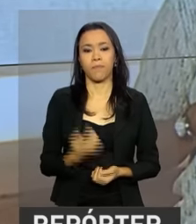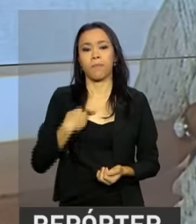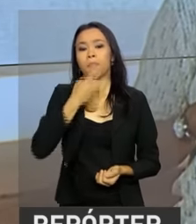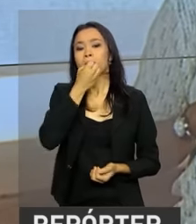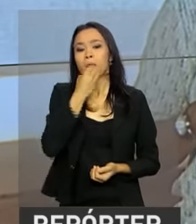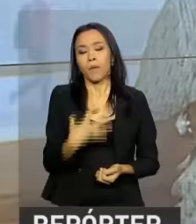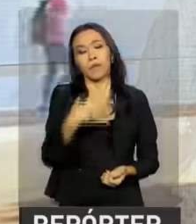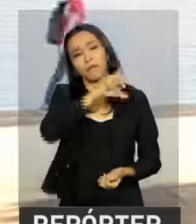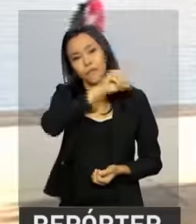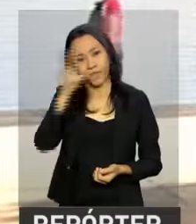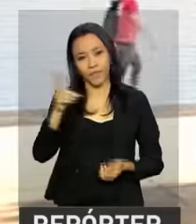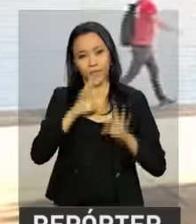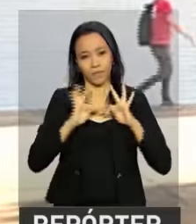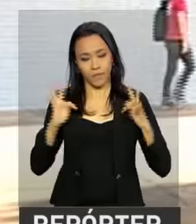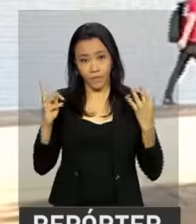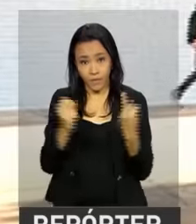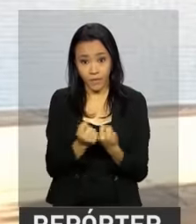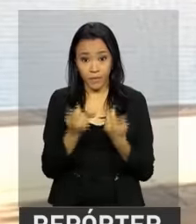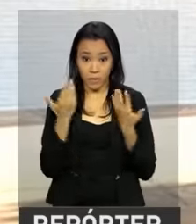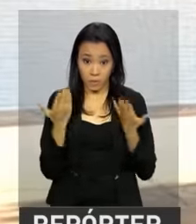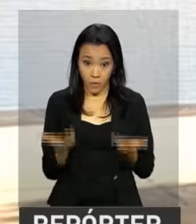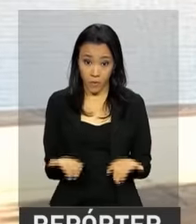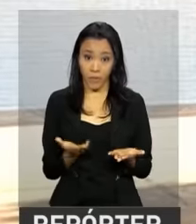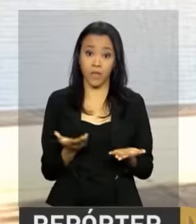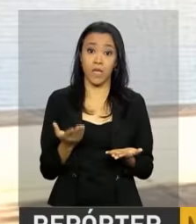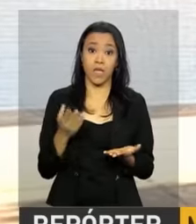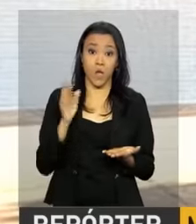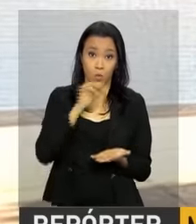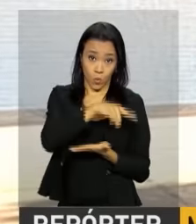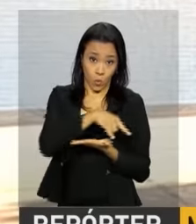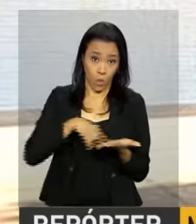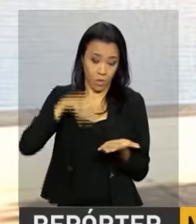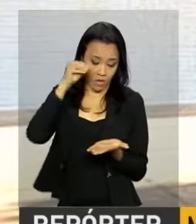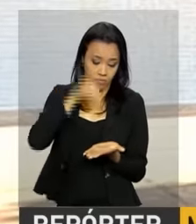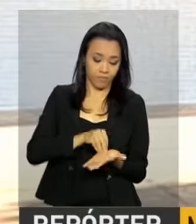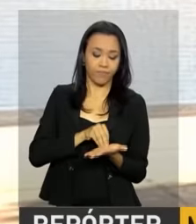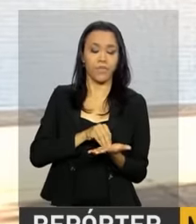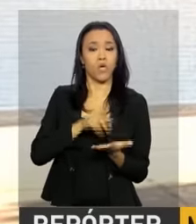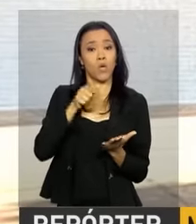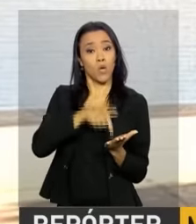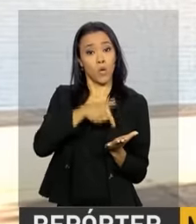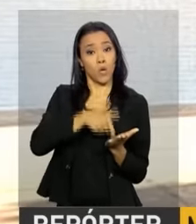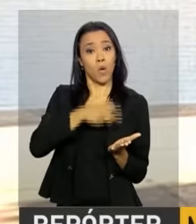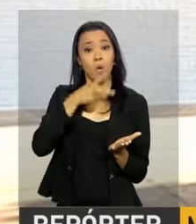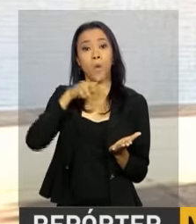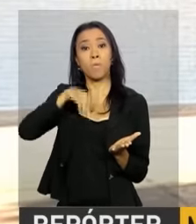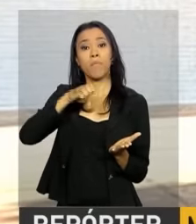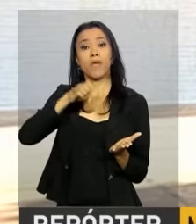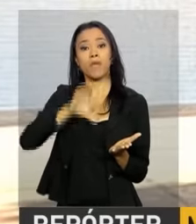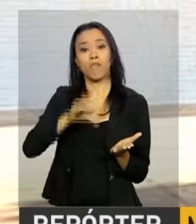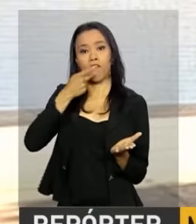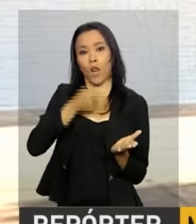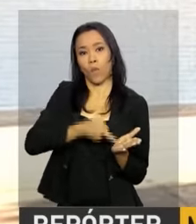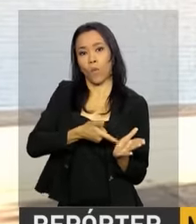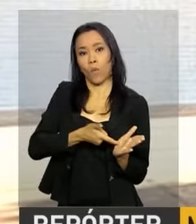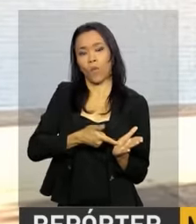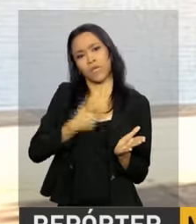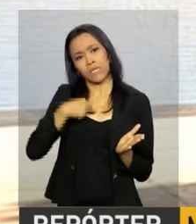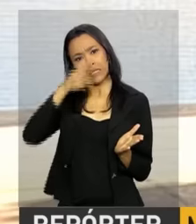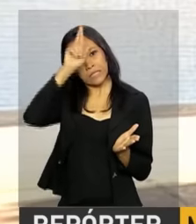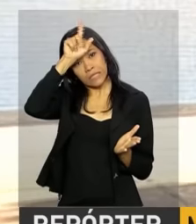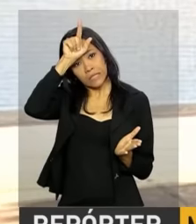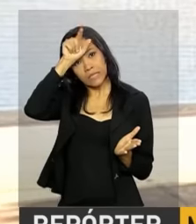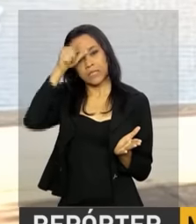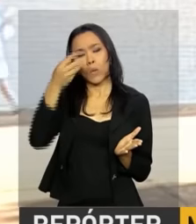dia Leandro Bom dia a todos Olha em nota o Ministério da Educação informou que há um grave equívoco